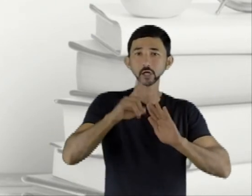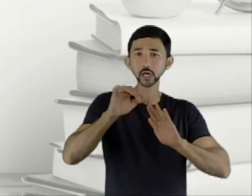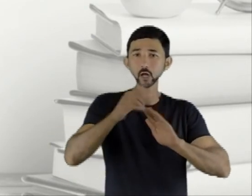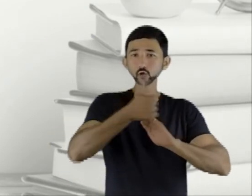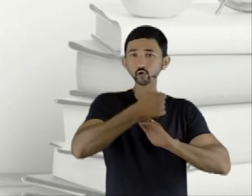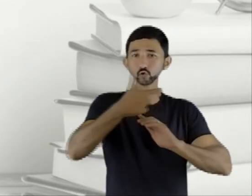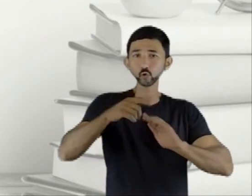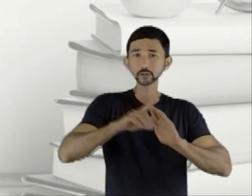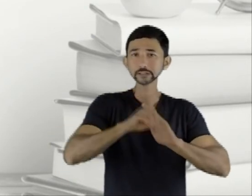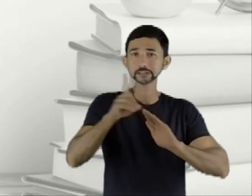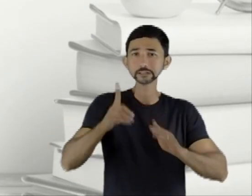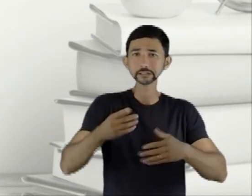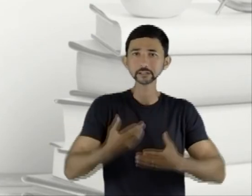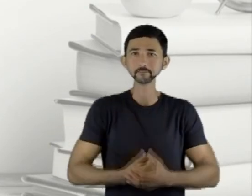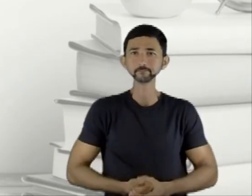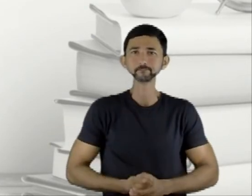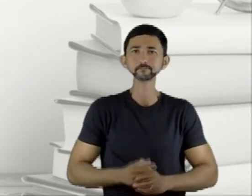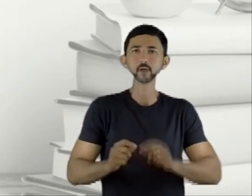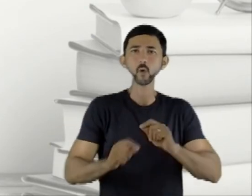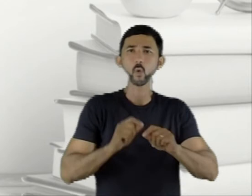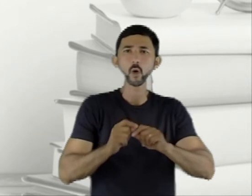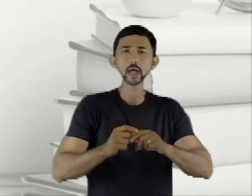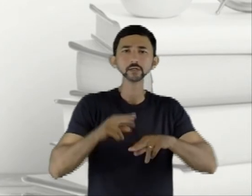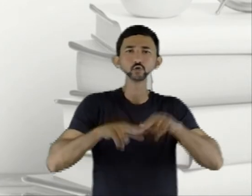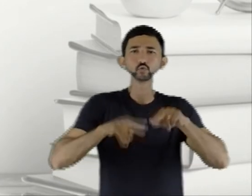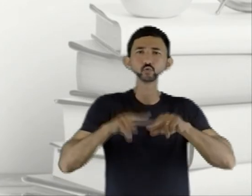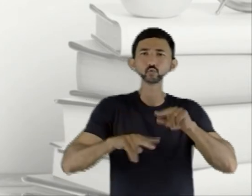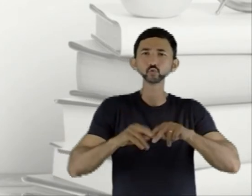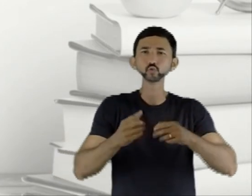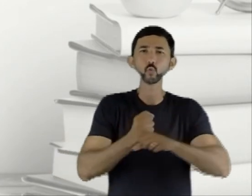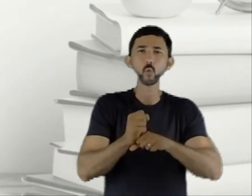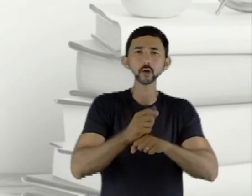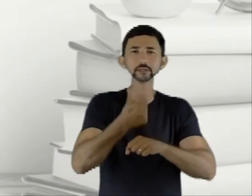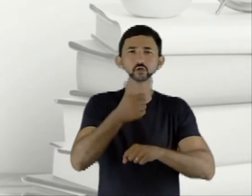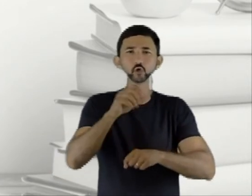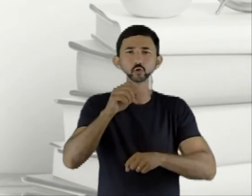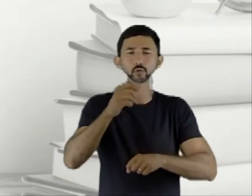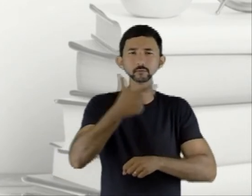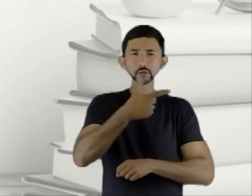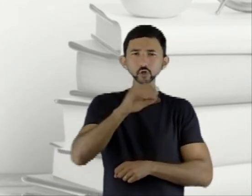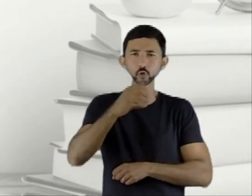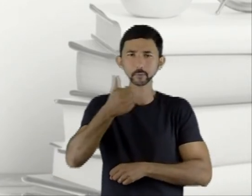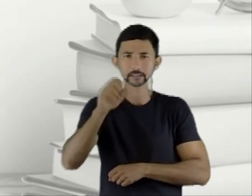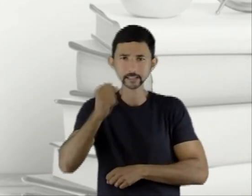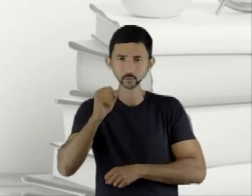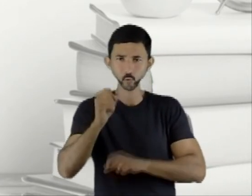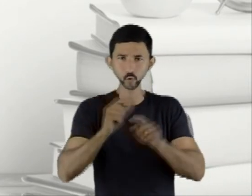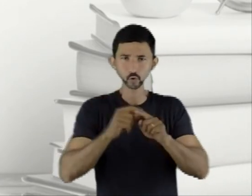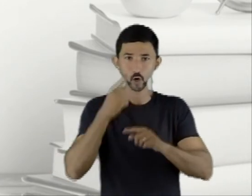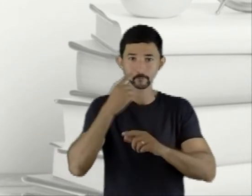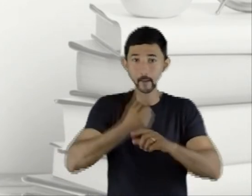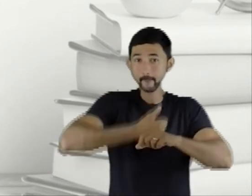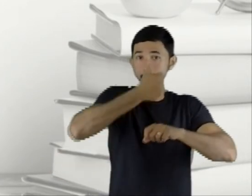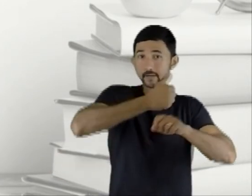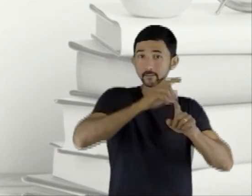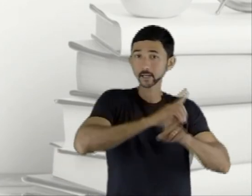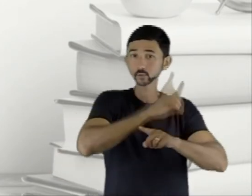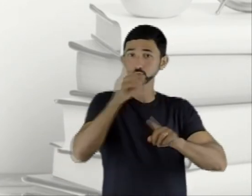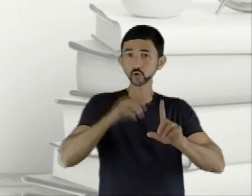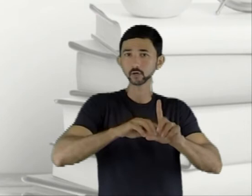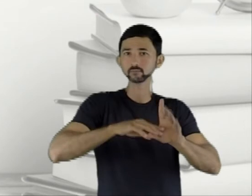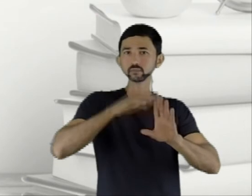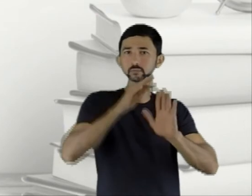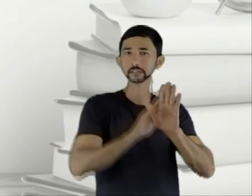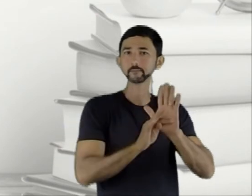2018, certo? Então, você vai verificando aí que a temperatura no primeiro dia ela está